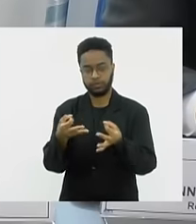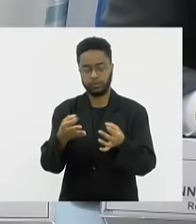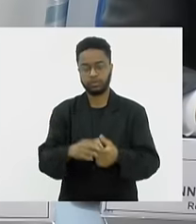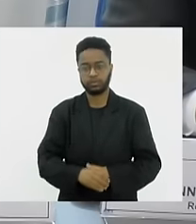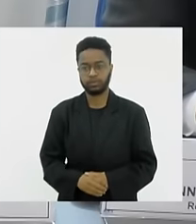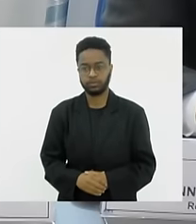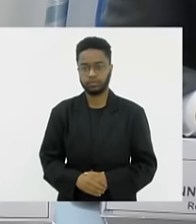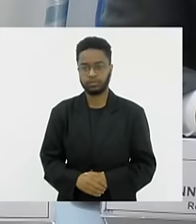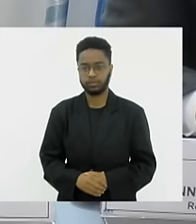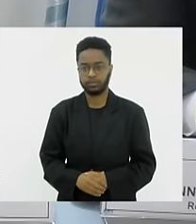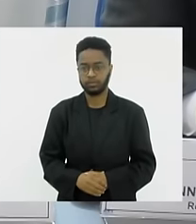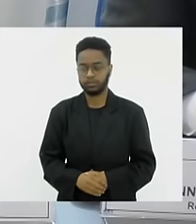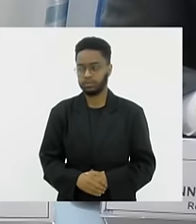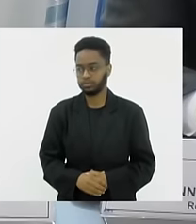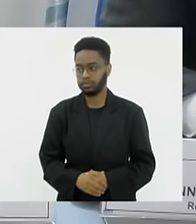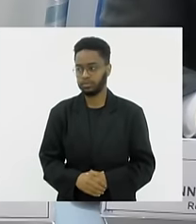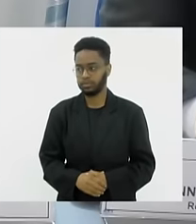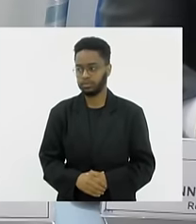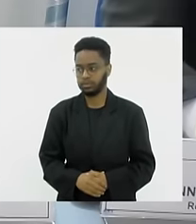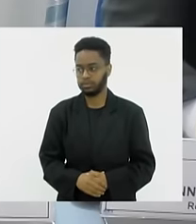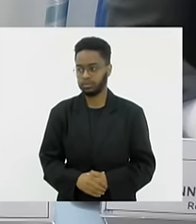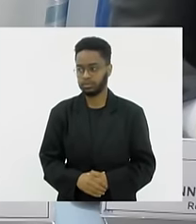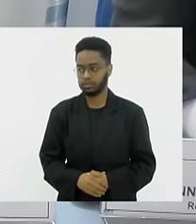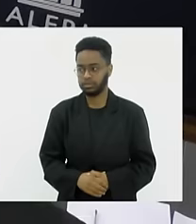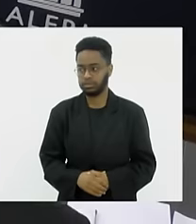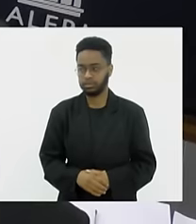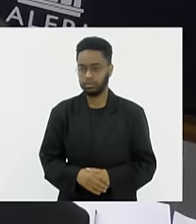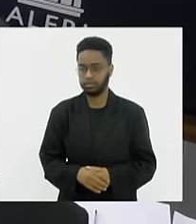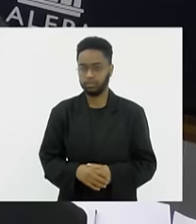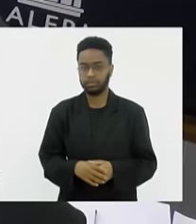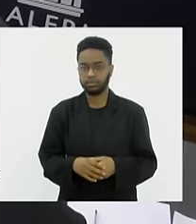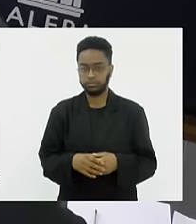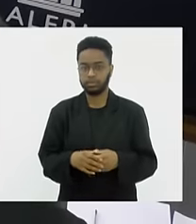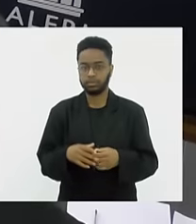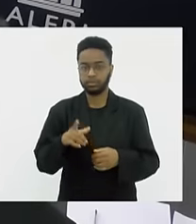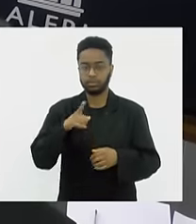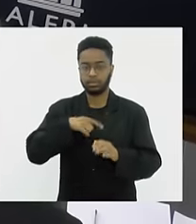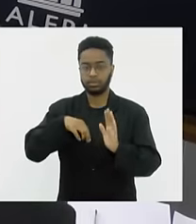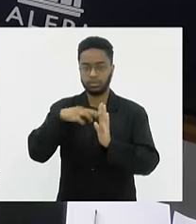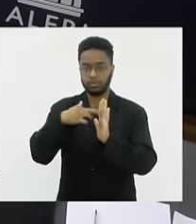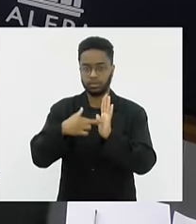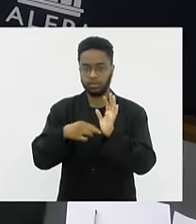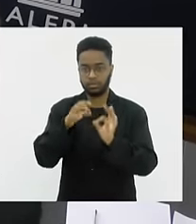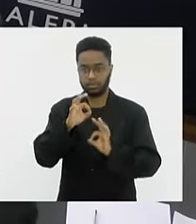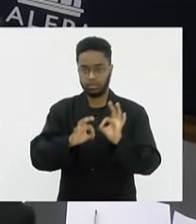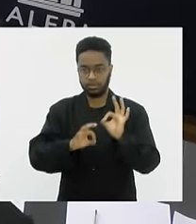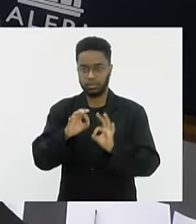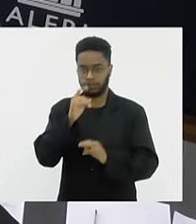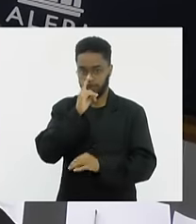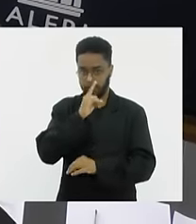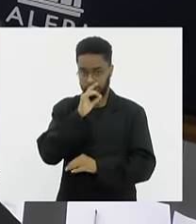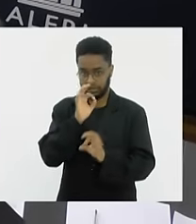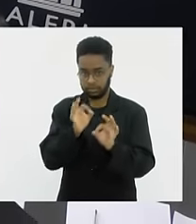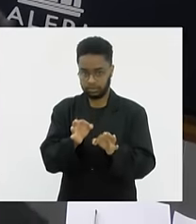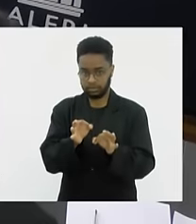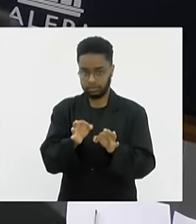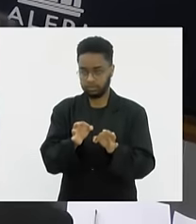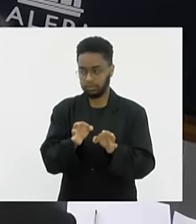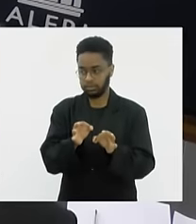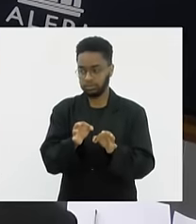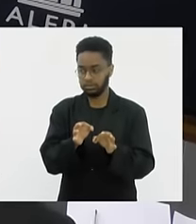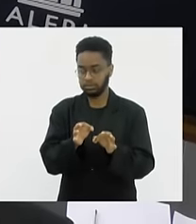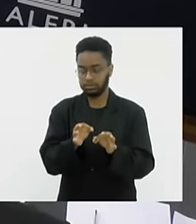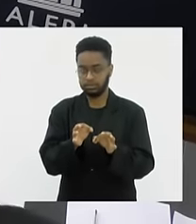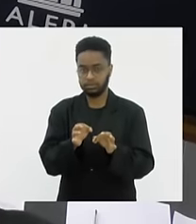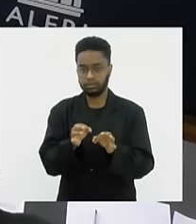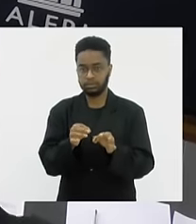ficou para trás, claro, presidente Rodrigo Amorim? Está claro. Porque está irregular. Está irregular. Tudo ali é irregular. É, mas aí o certo era liberar o carro de todo mundo.